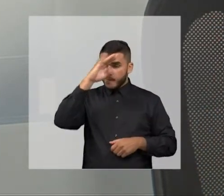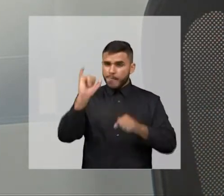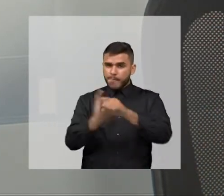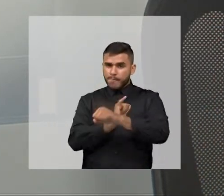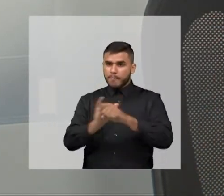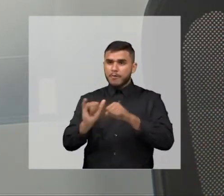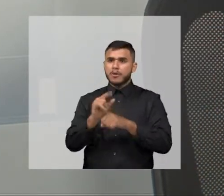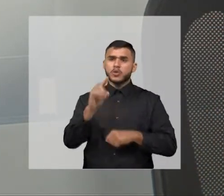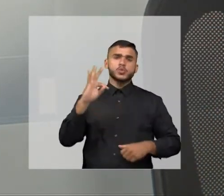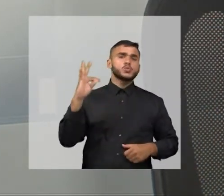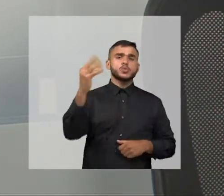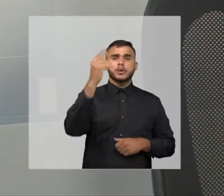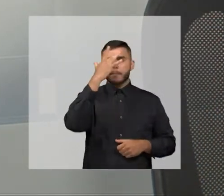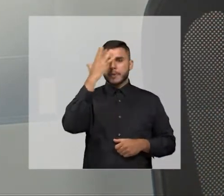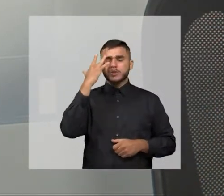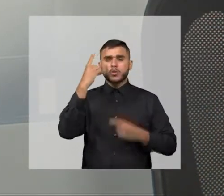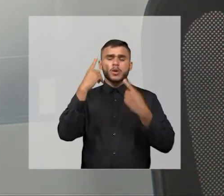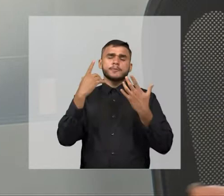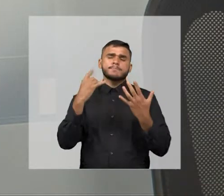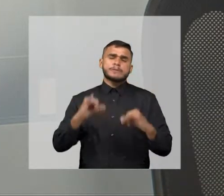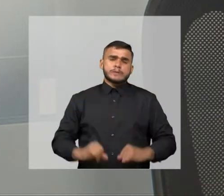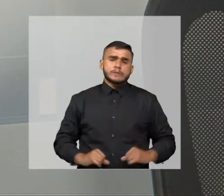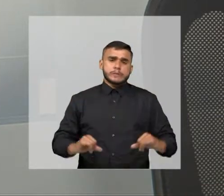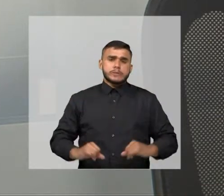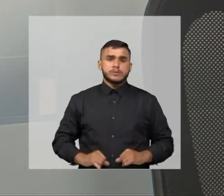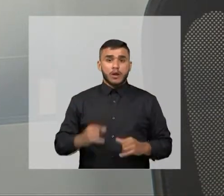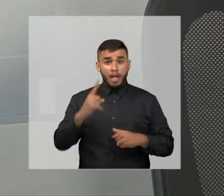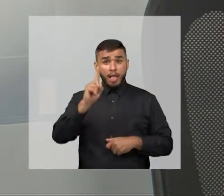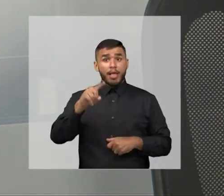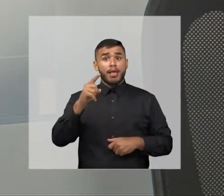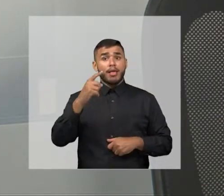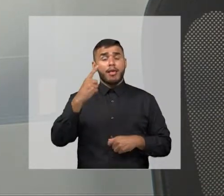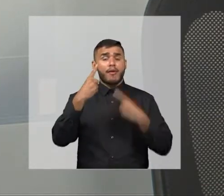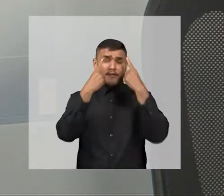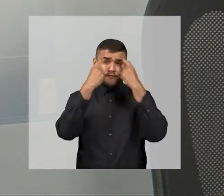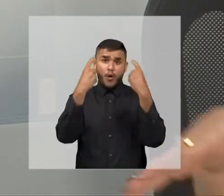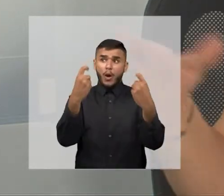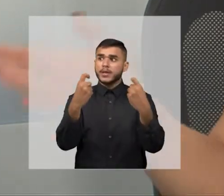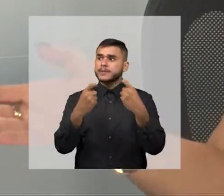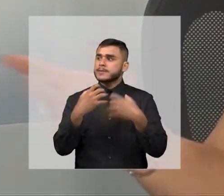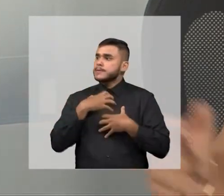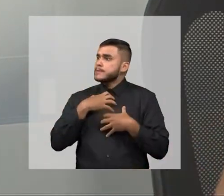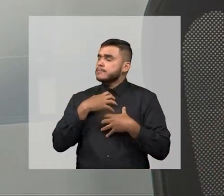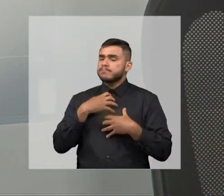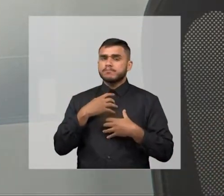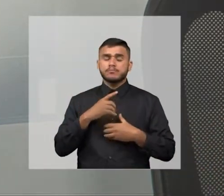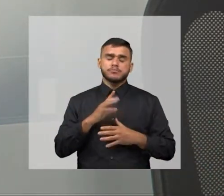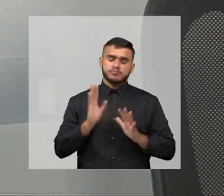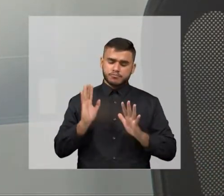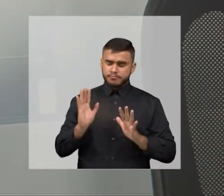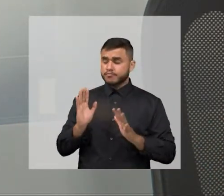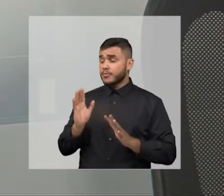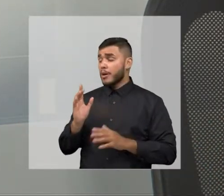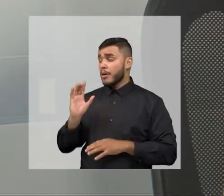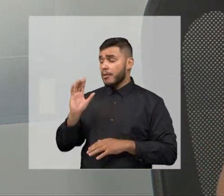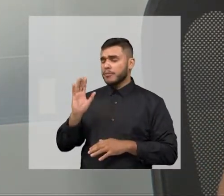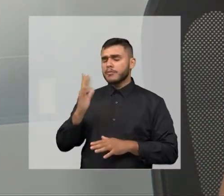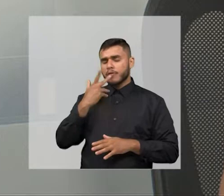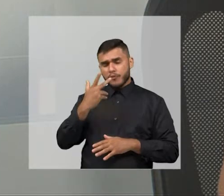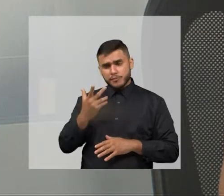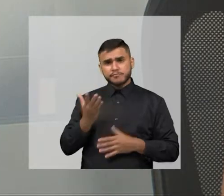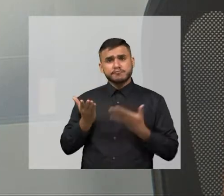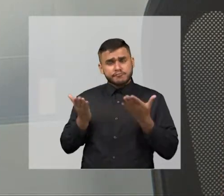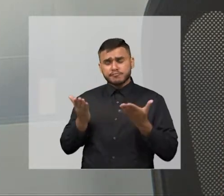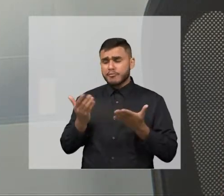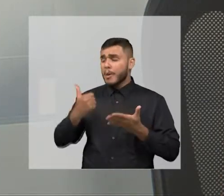aproveitou desse sofrimento das pessoas, principalmente na questão da violência, e a gente pode depois falar da história da ideologia de gênero, mas